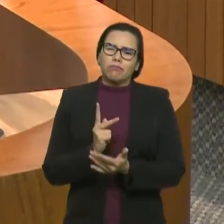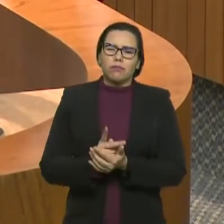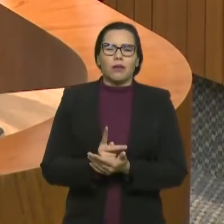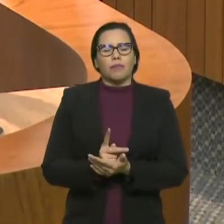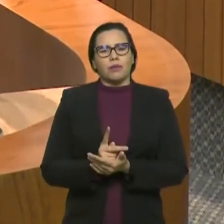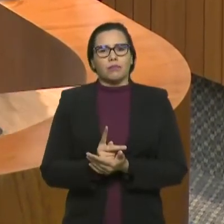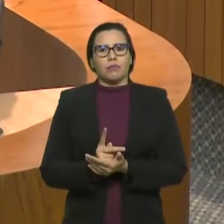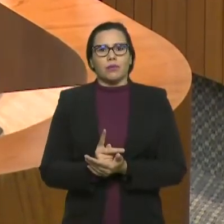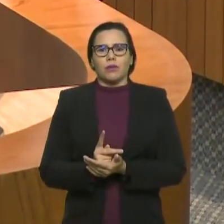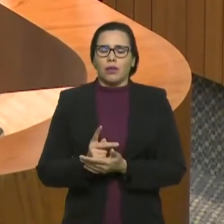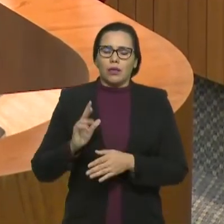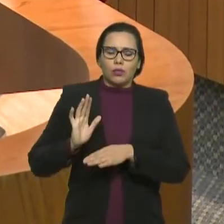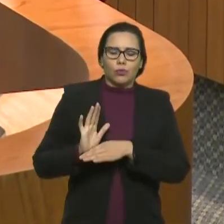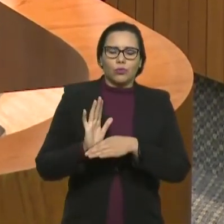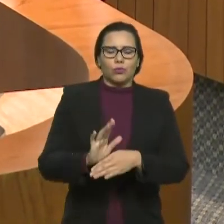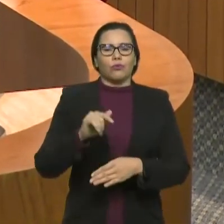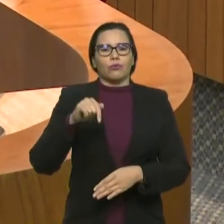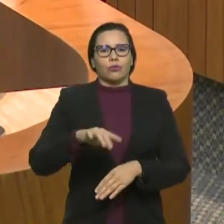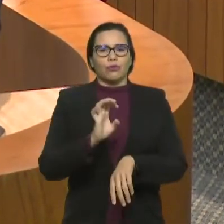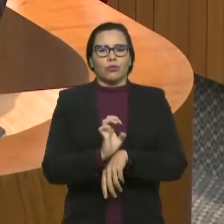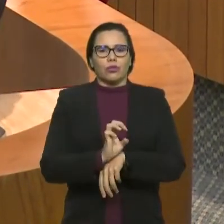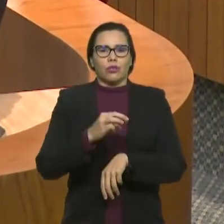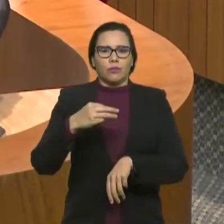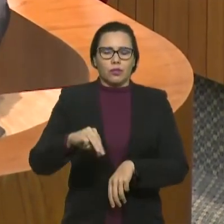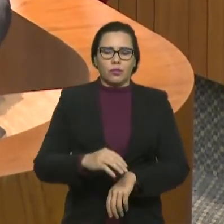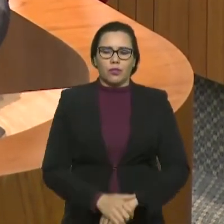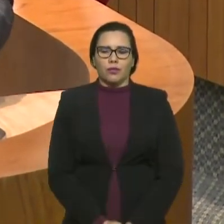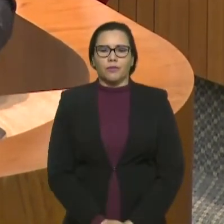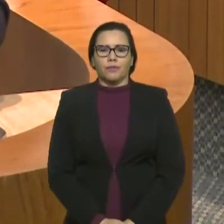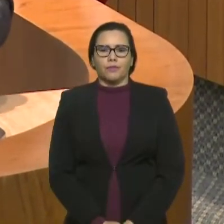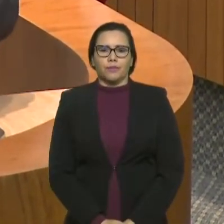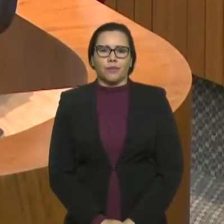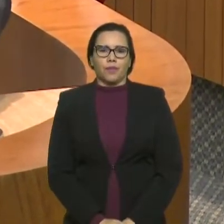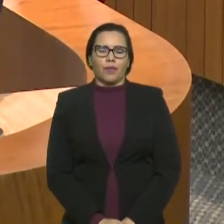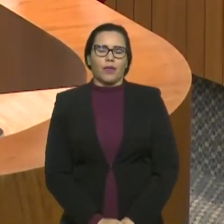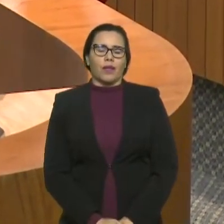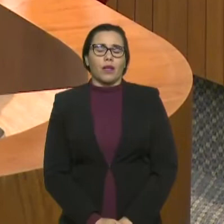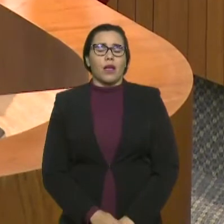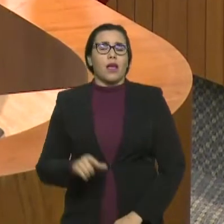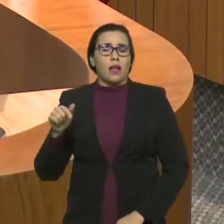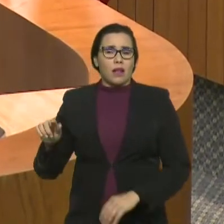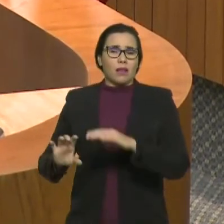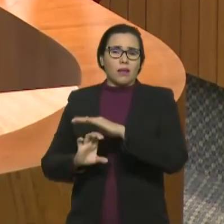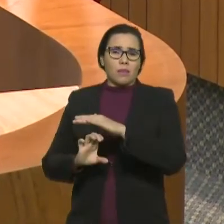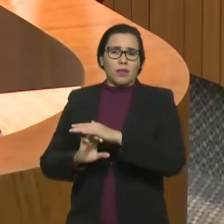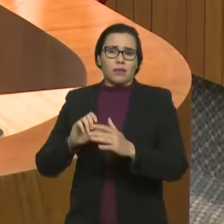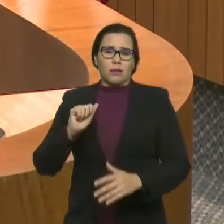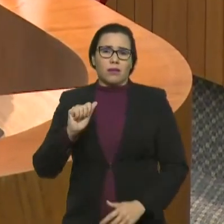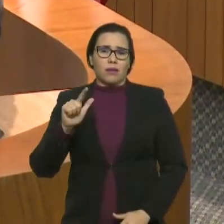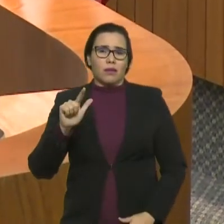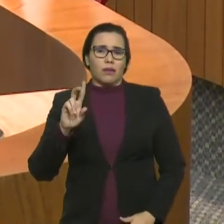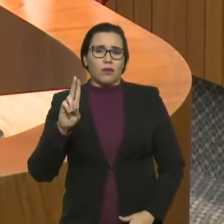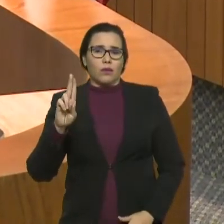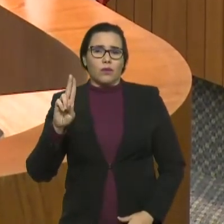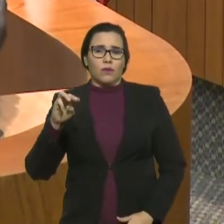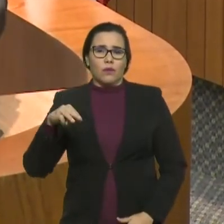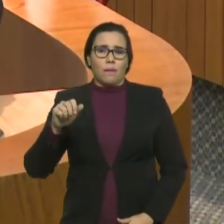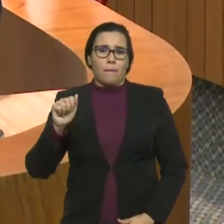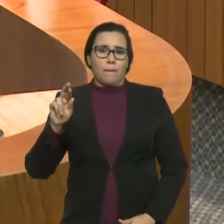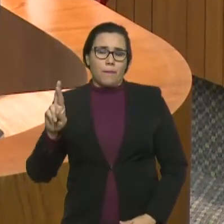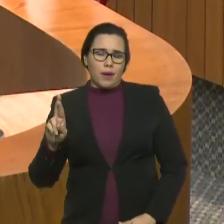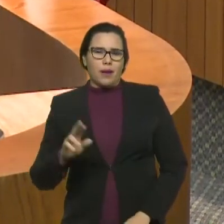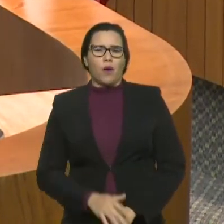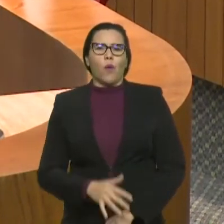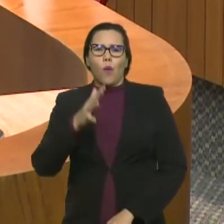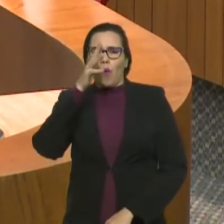90 e quase 100% dos funcionários são maranhenses. É uma empresa que dá oportunidade para os maranhenses.